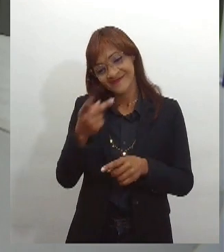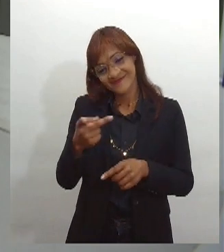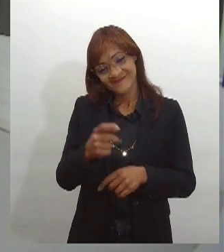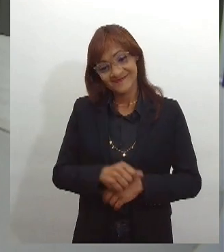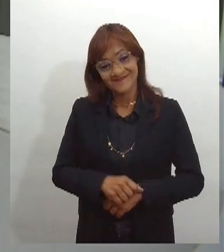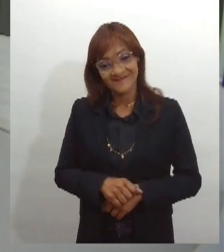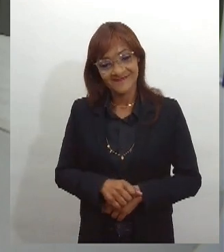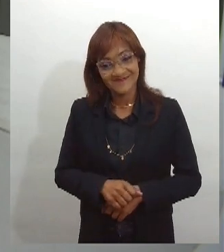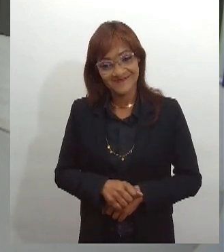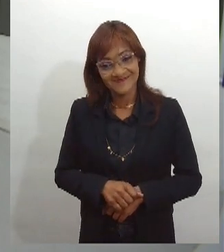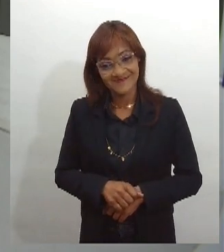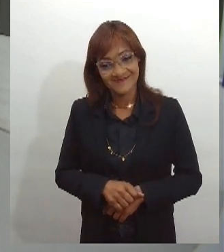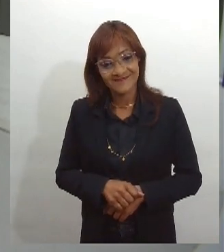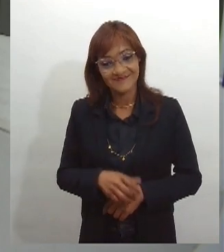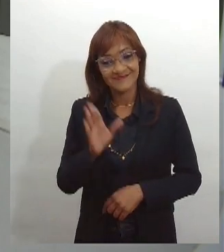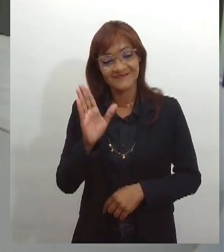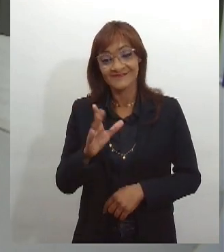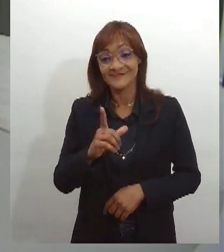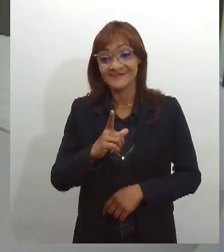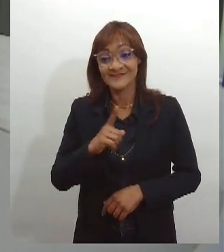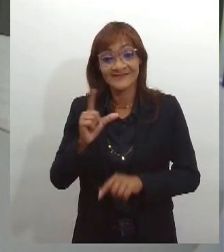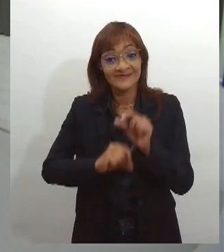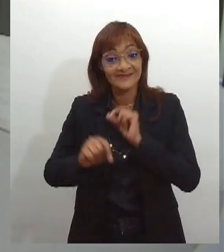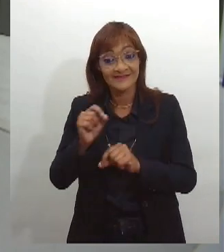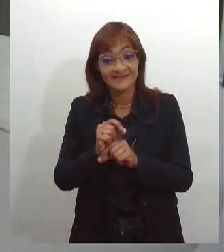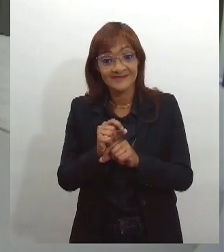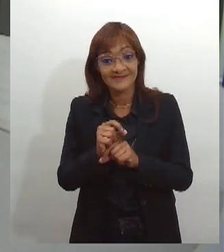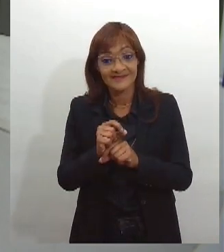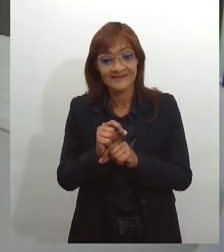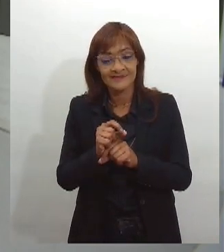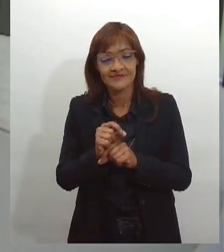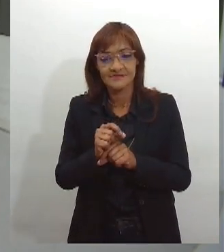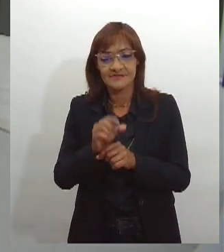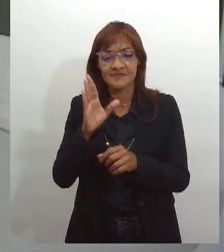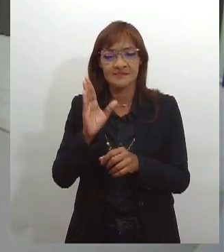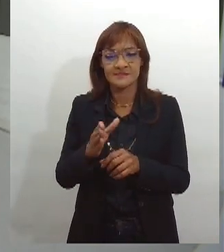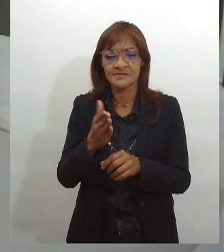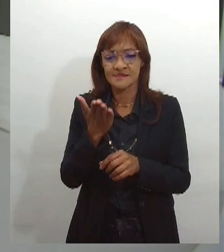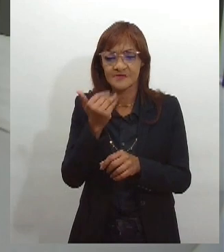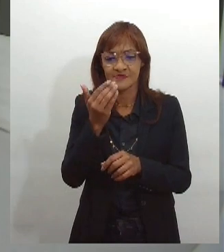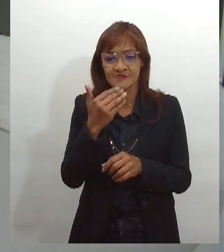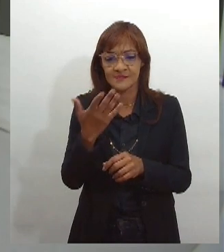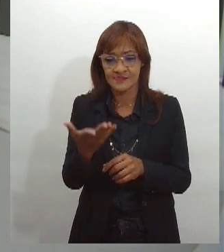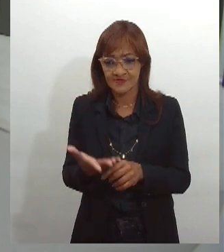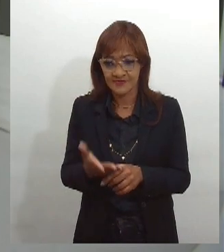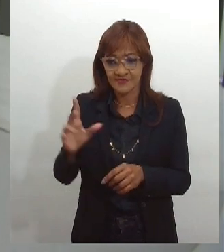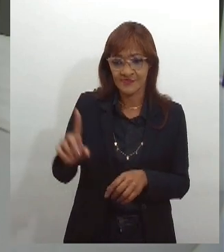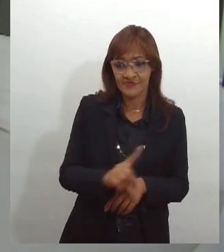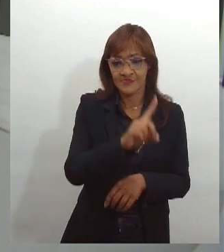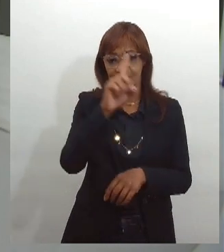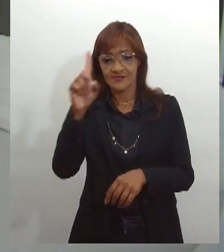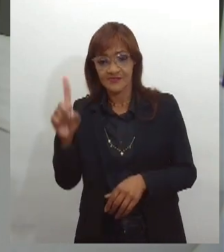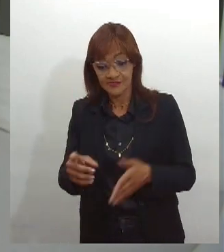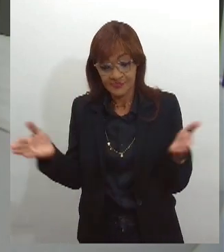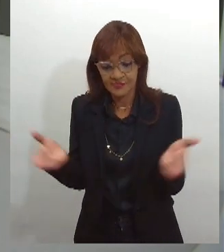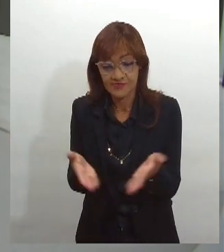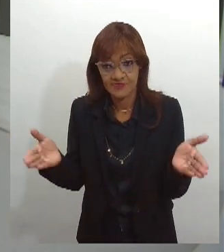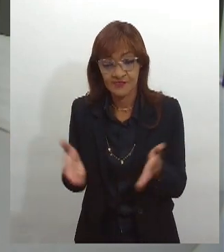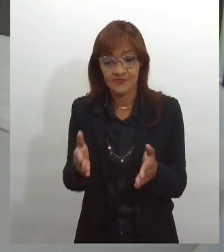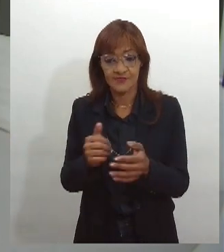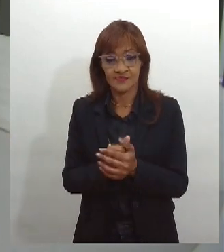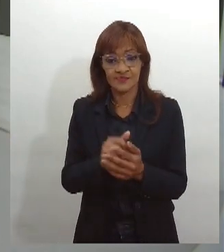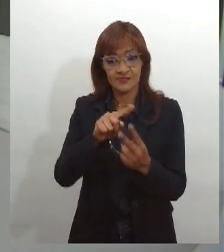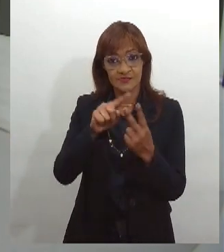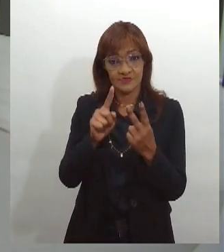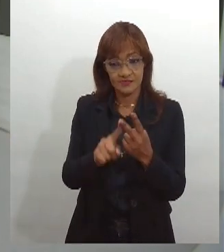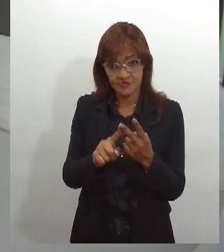de terreiro. Olha. Amanhã vai ter caruru homenageando o dia de São Cosme do Damião, que é hoje. Vamos ter acarajé,